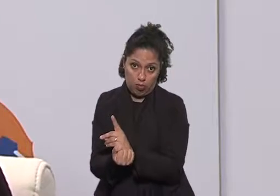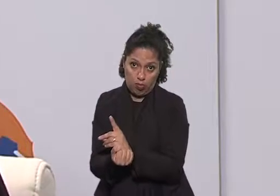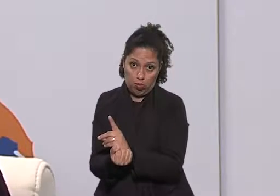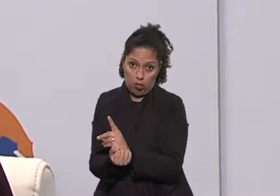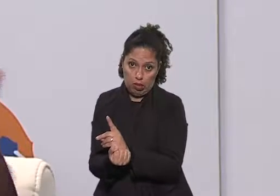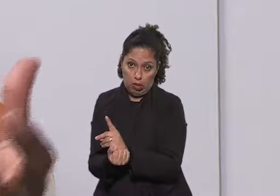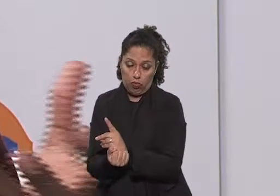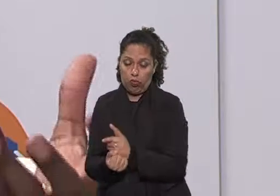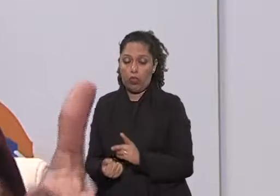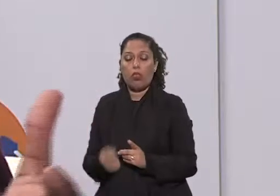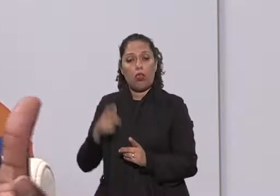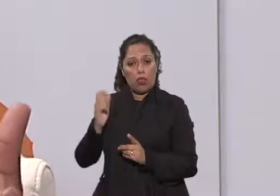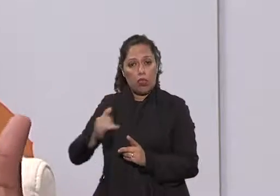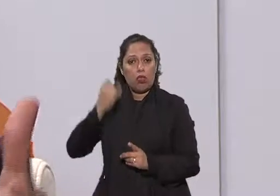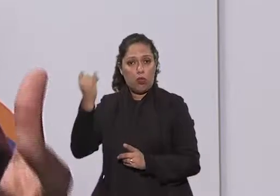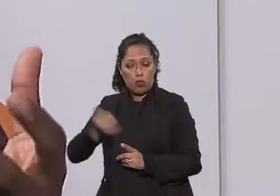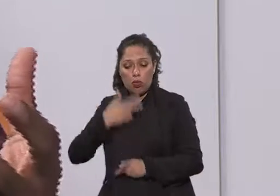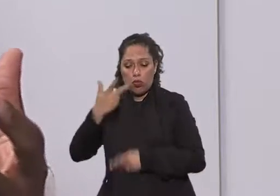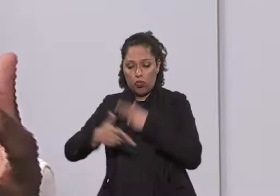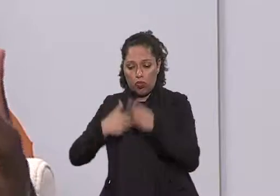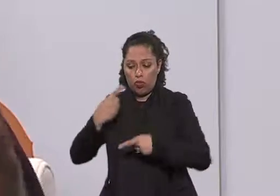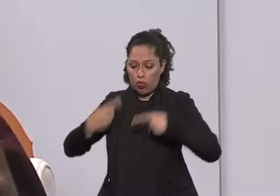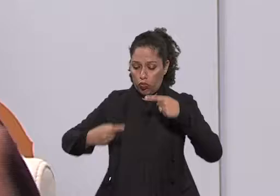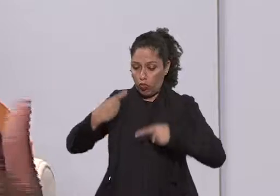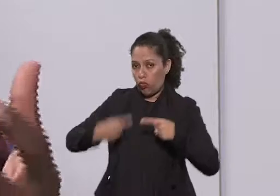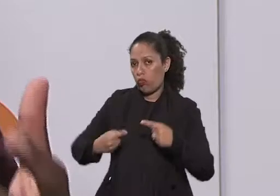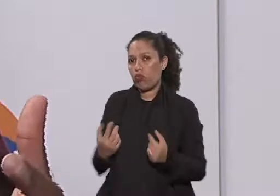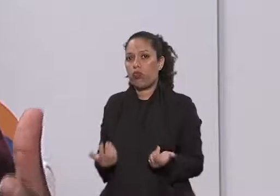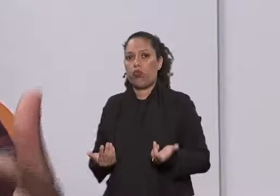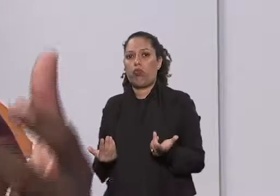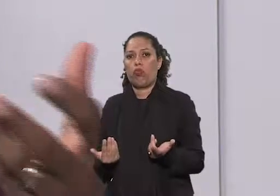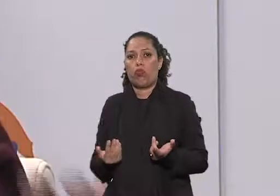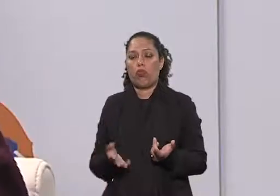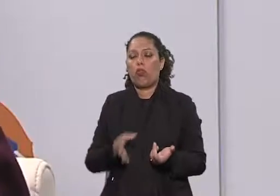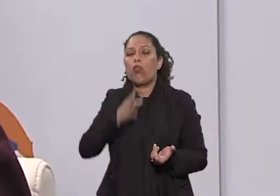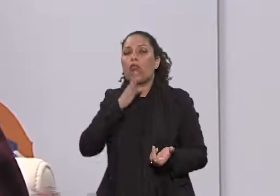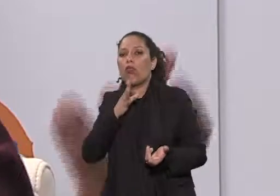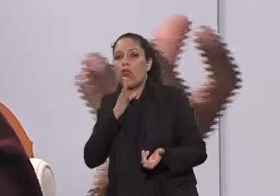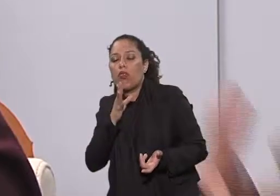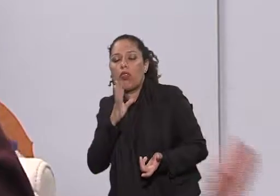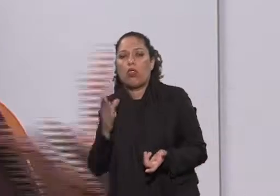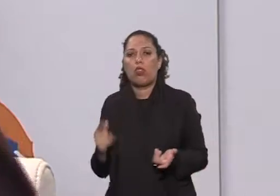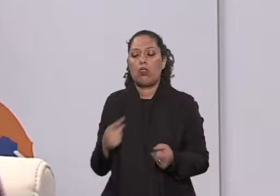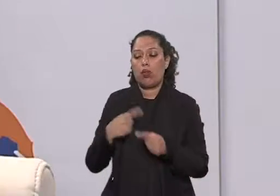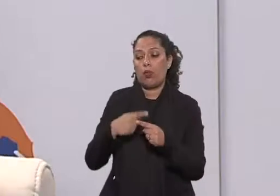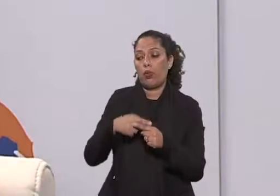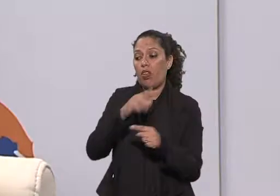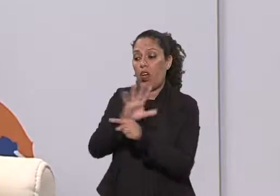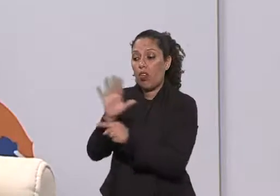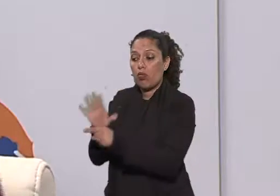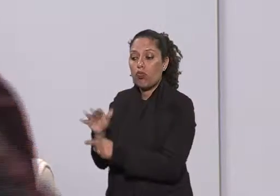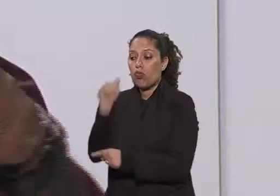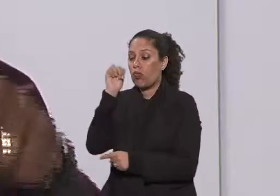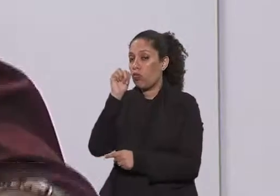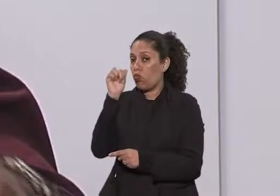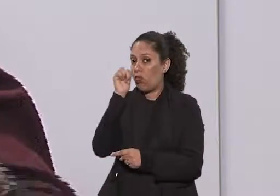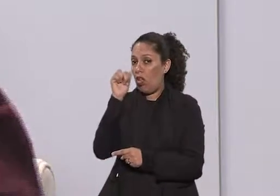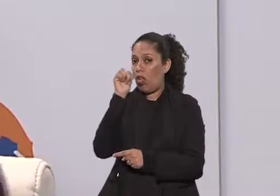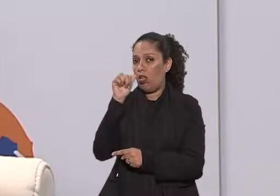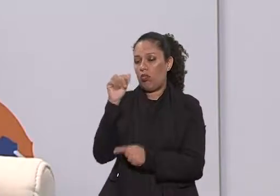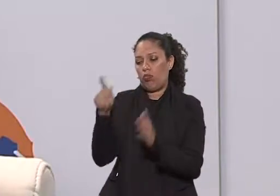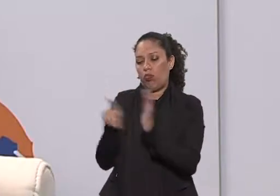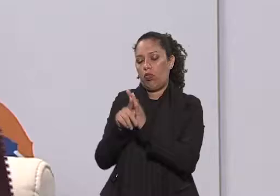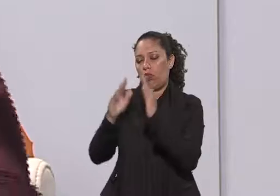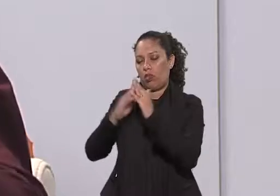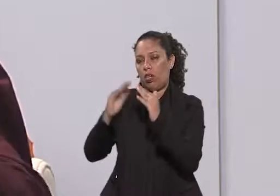isso traga muito mais fomento e muito mais entendimento e também conhecimento para para essas meninas que praticam lá